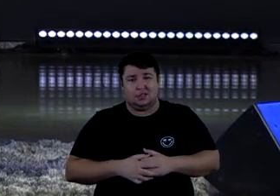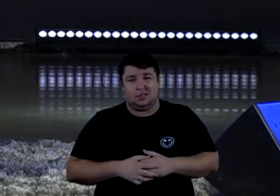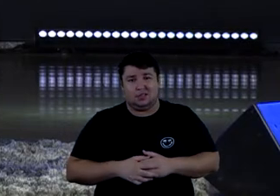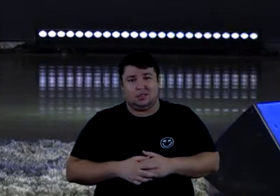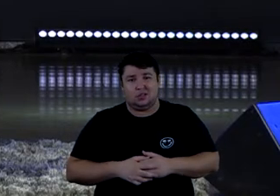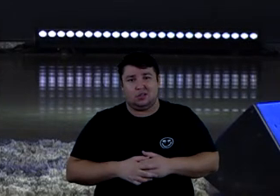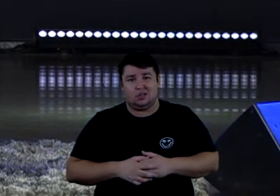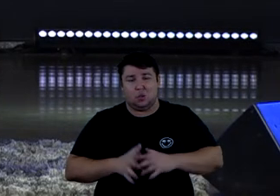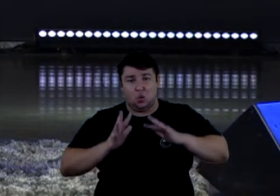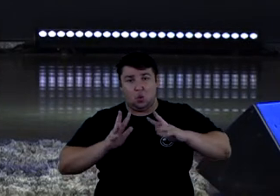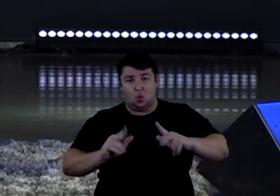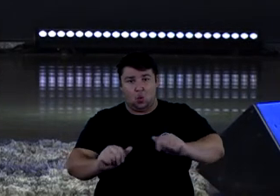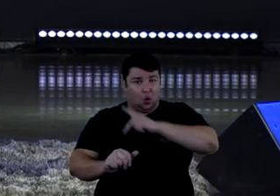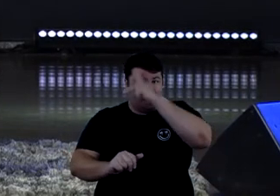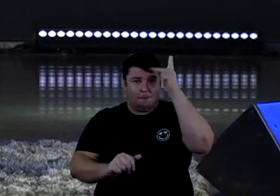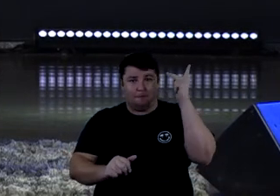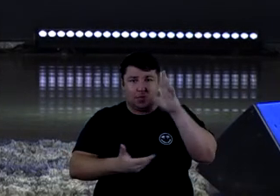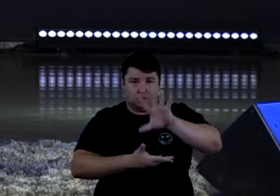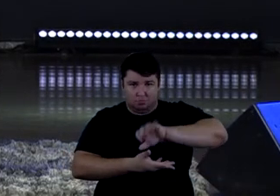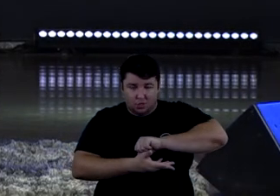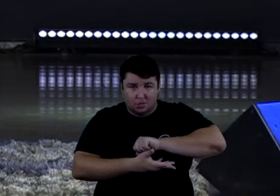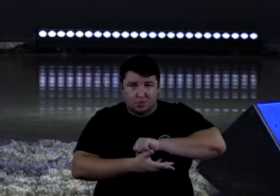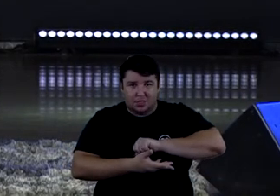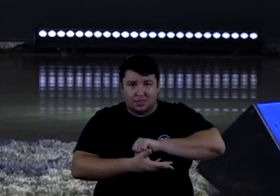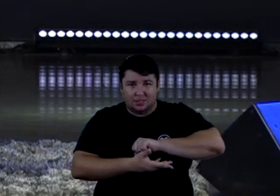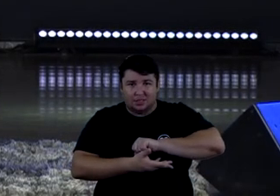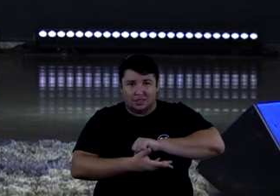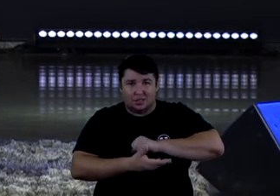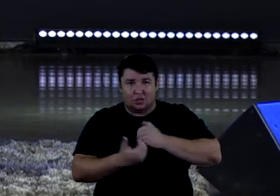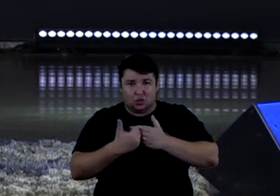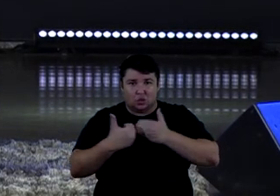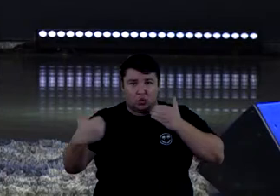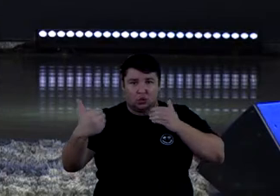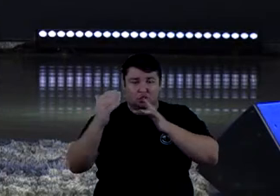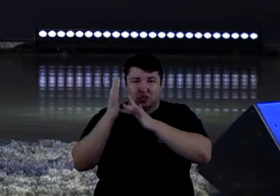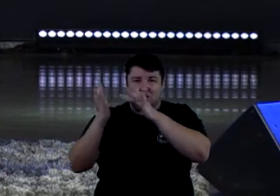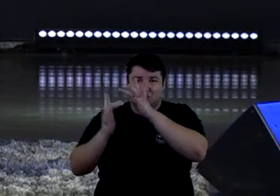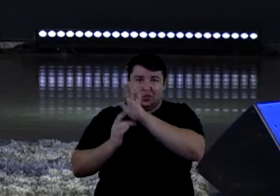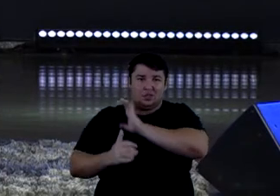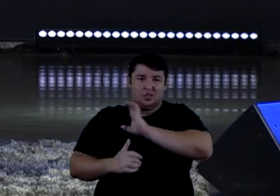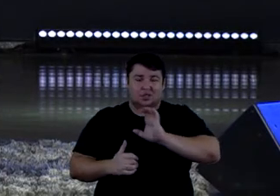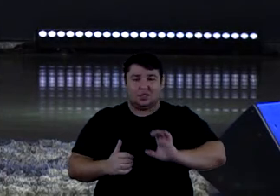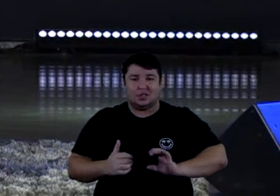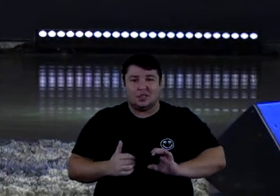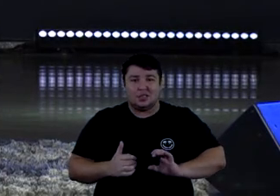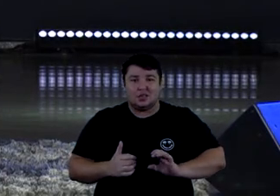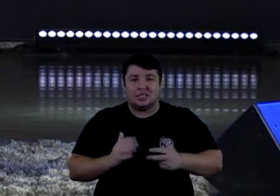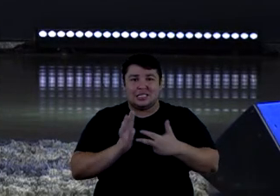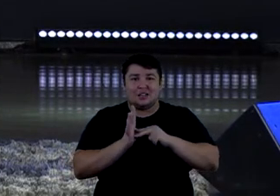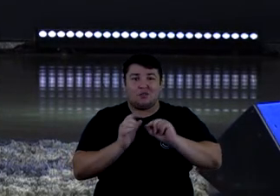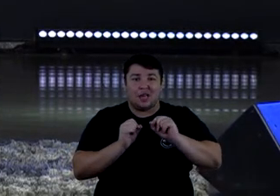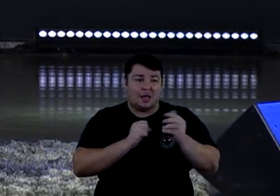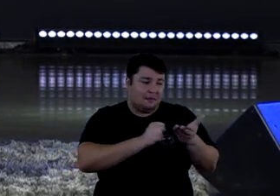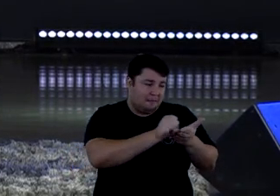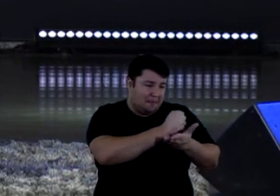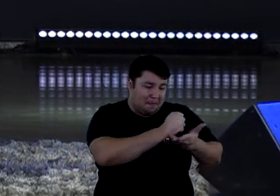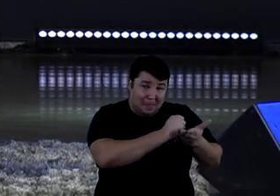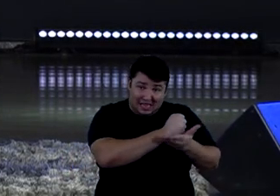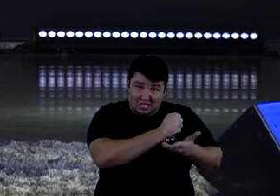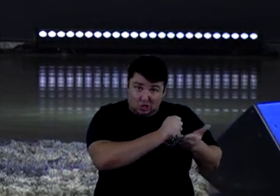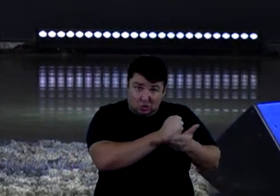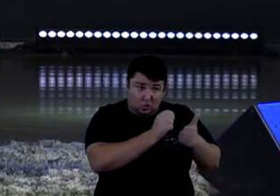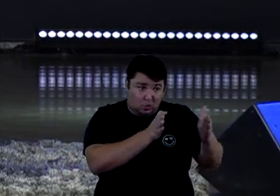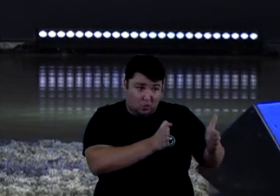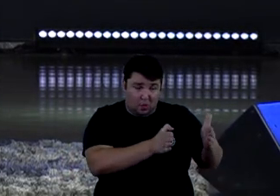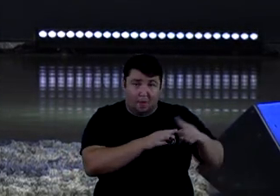Diga, toda pessoa sem Cristo é selvagem. Mas